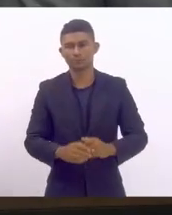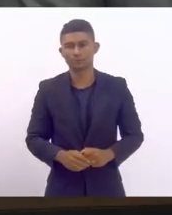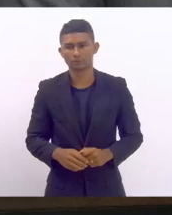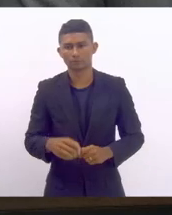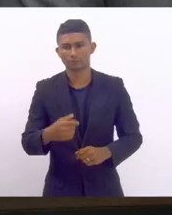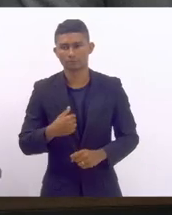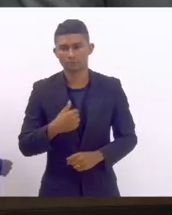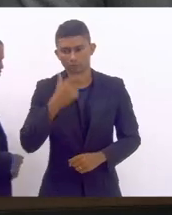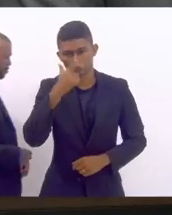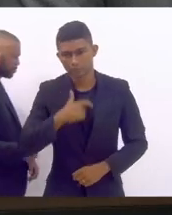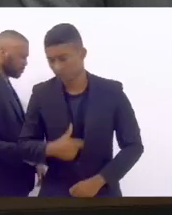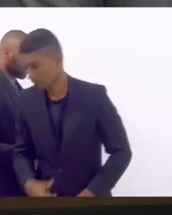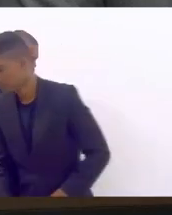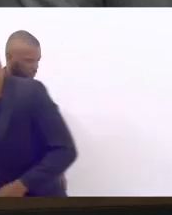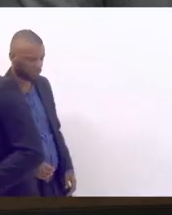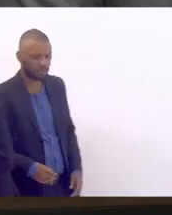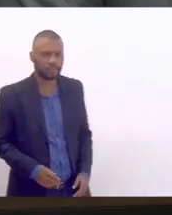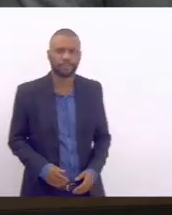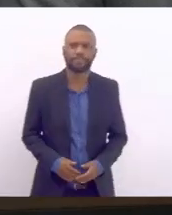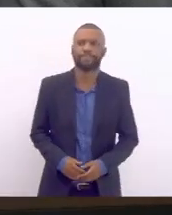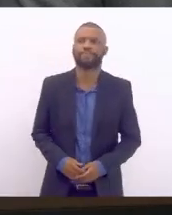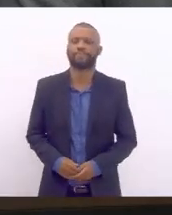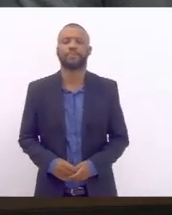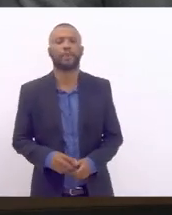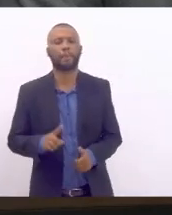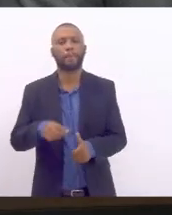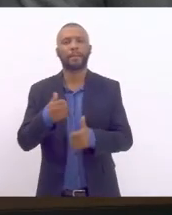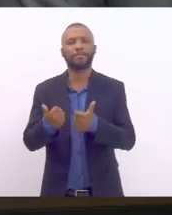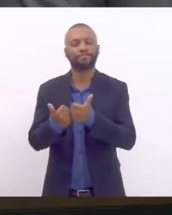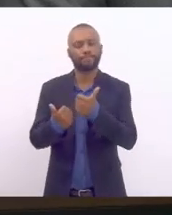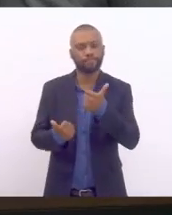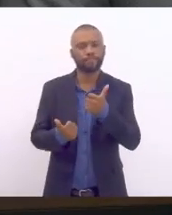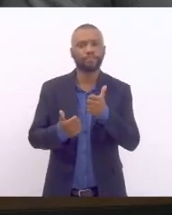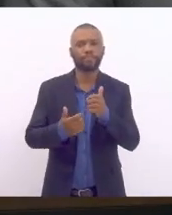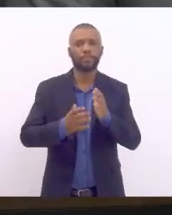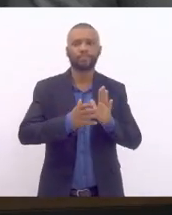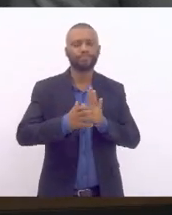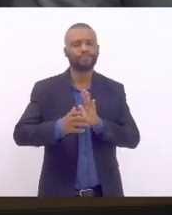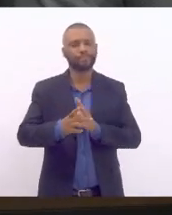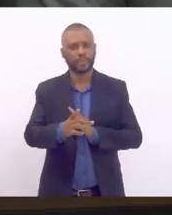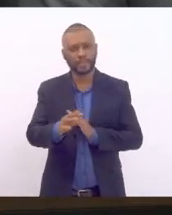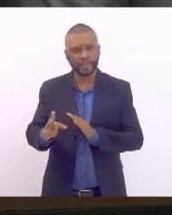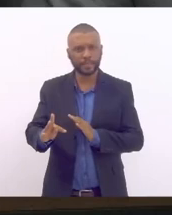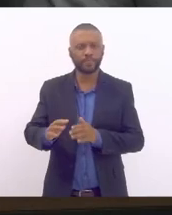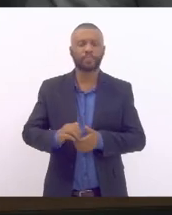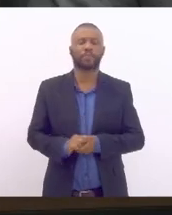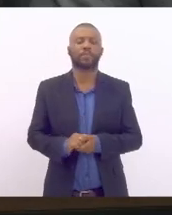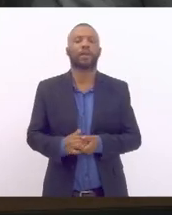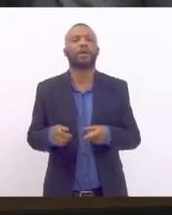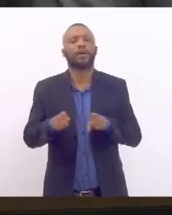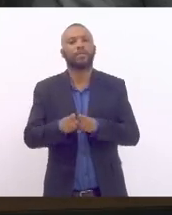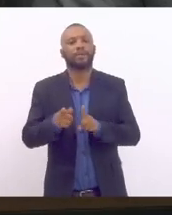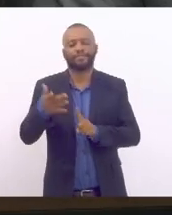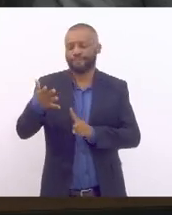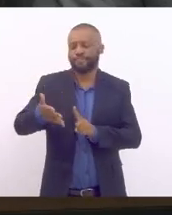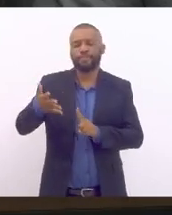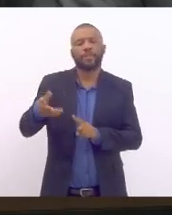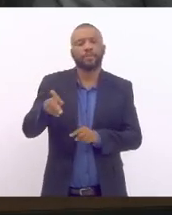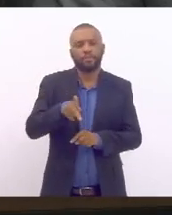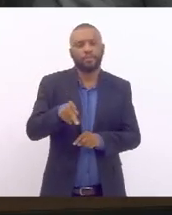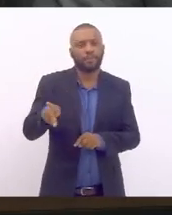me apresentar osso Érica tá com outro sua primeira seu pente aqui na alerj pelo partido dos trabalhadores e fala aqui como uma